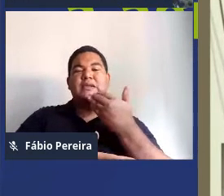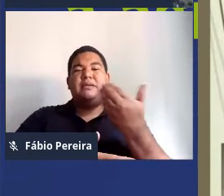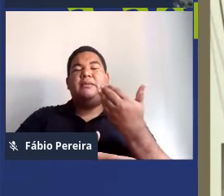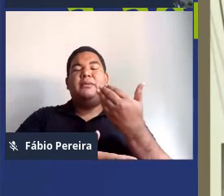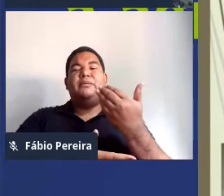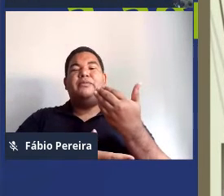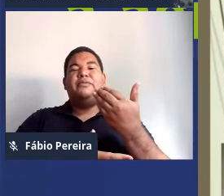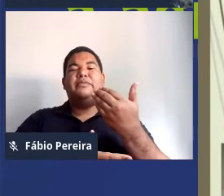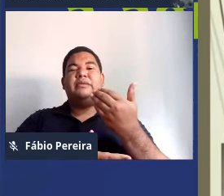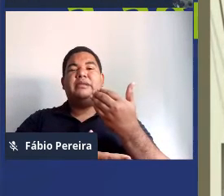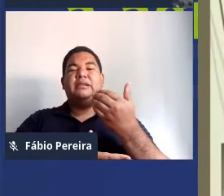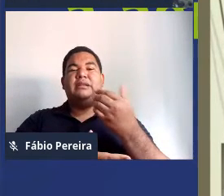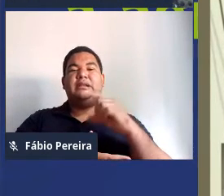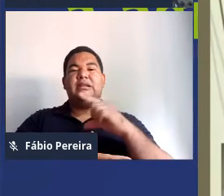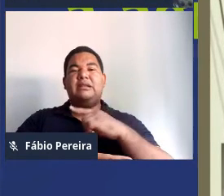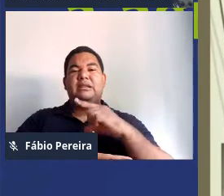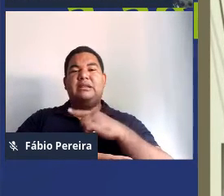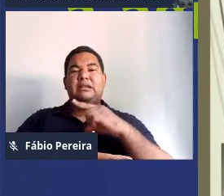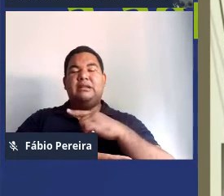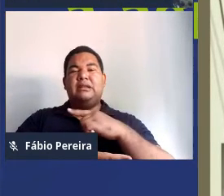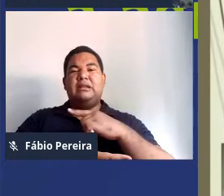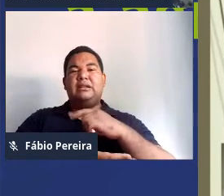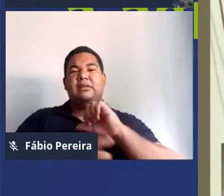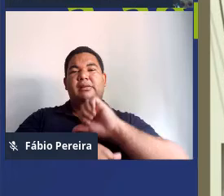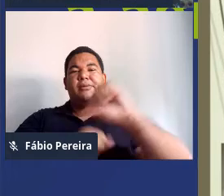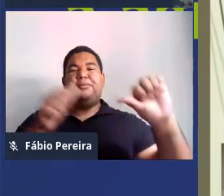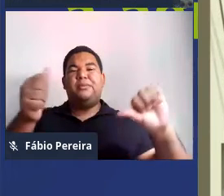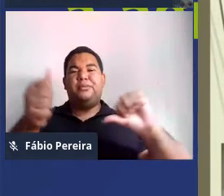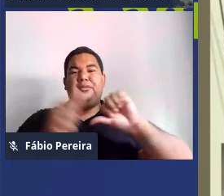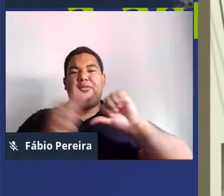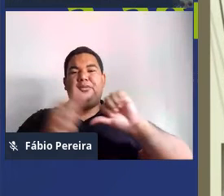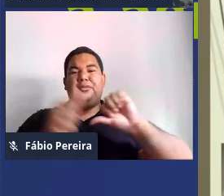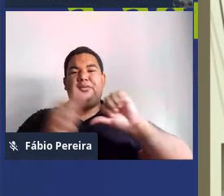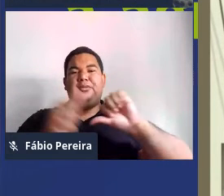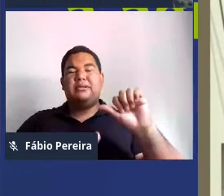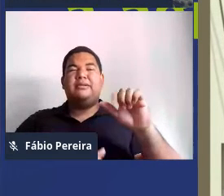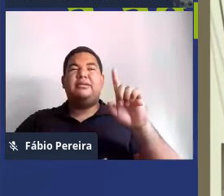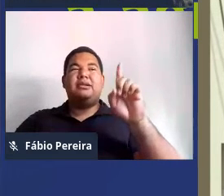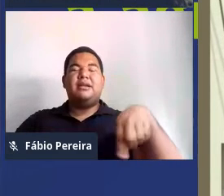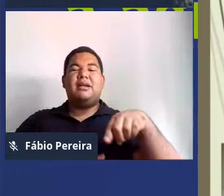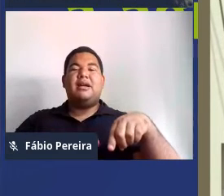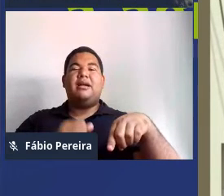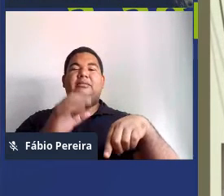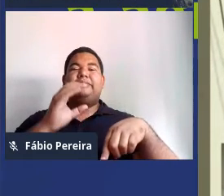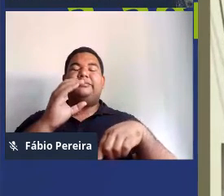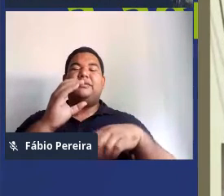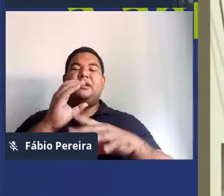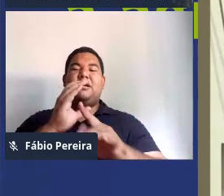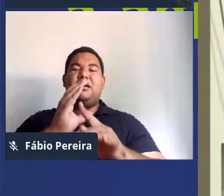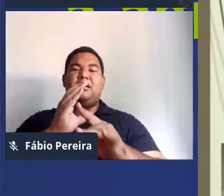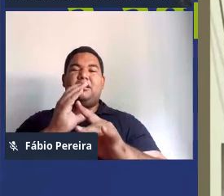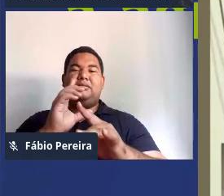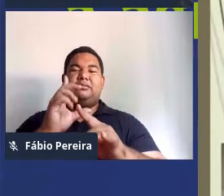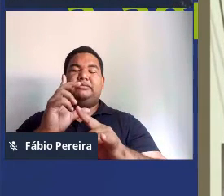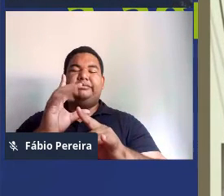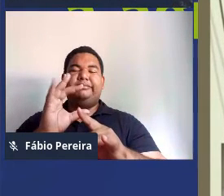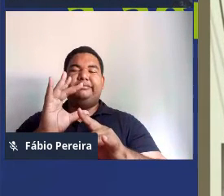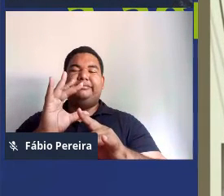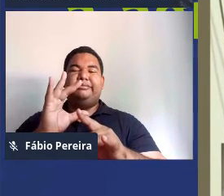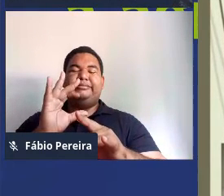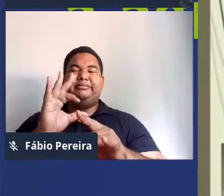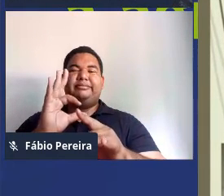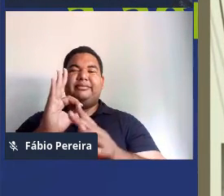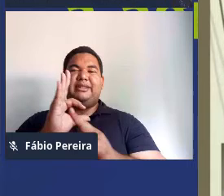as trincas delas vão ser traduzidas em aminoácidos. Só que cada uma dessas bases vai ter um